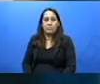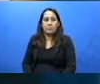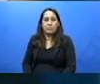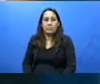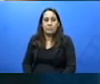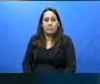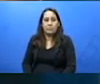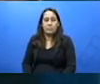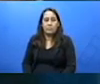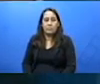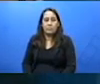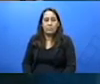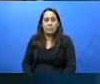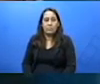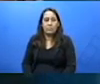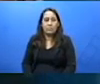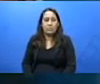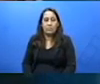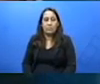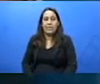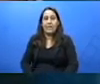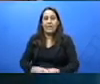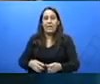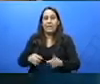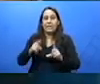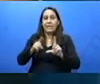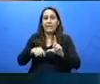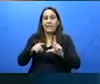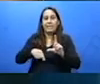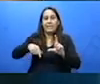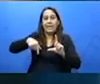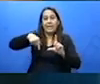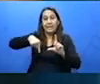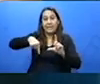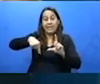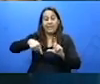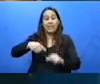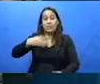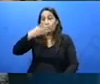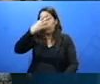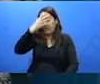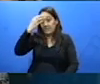sonzinho, ó, é o que, o E, certo?